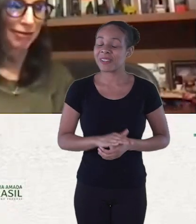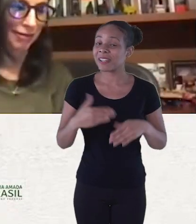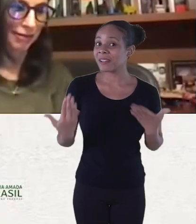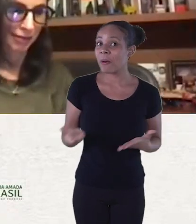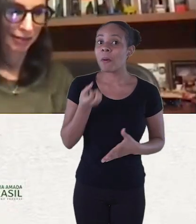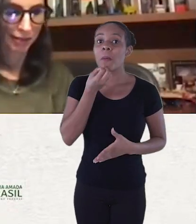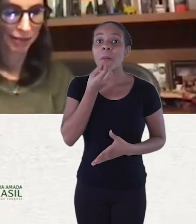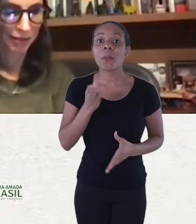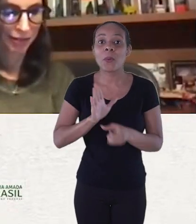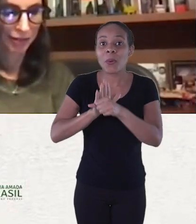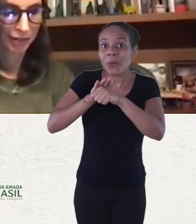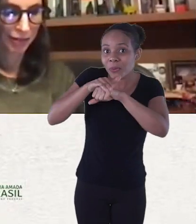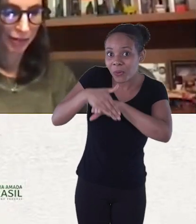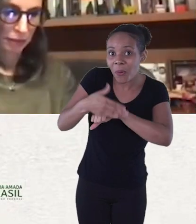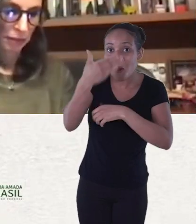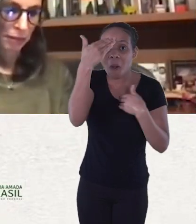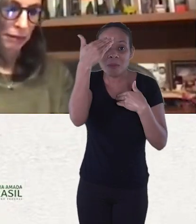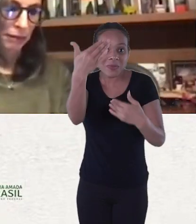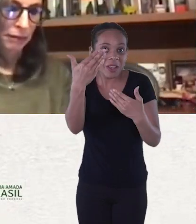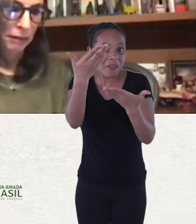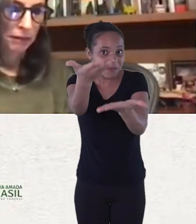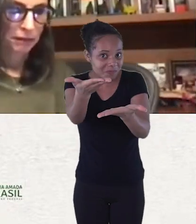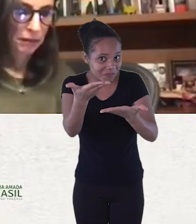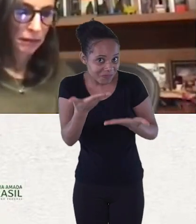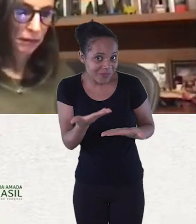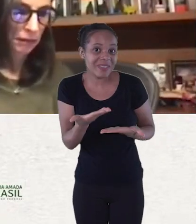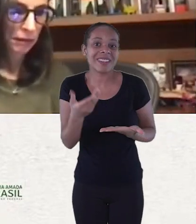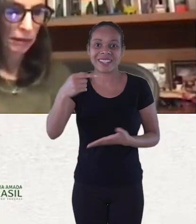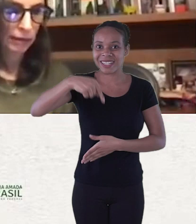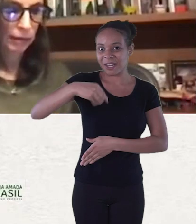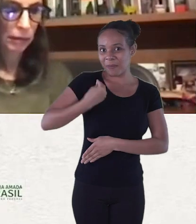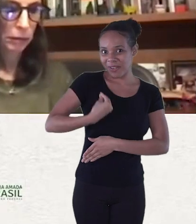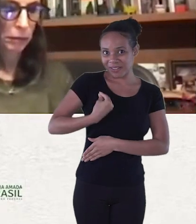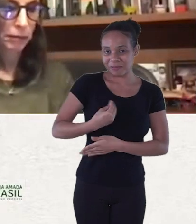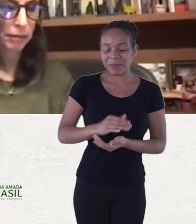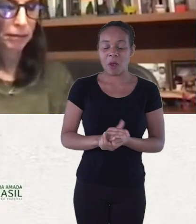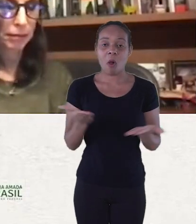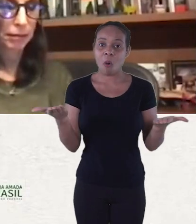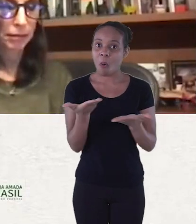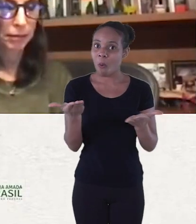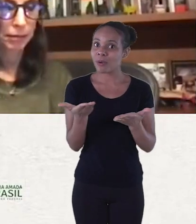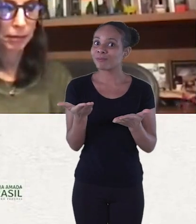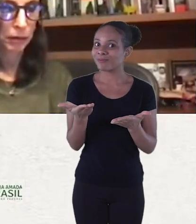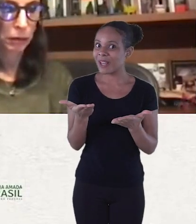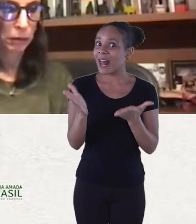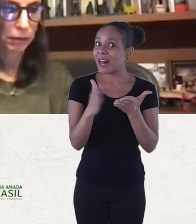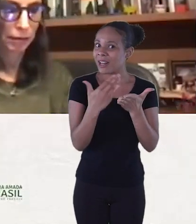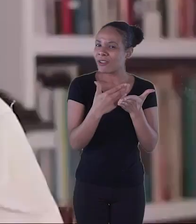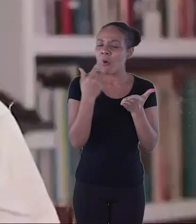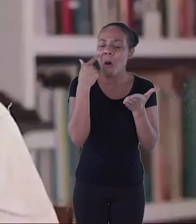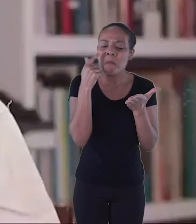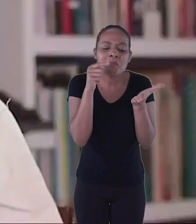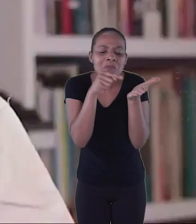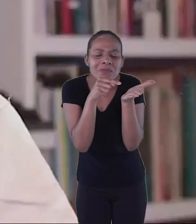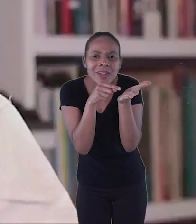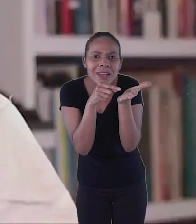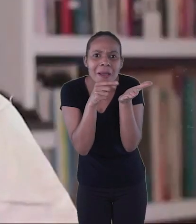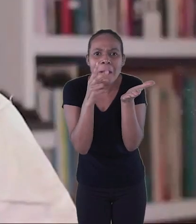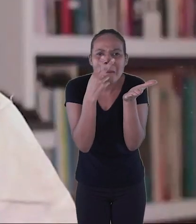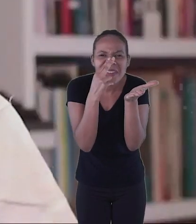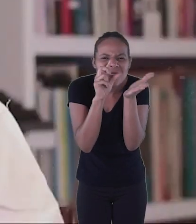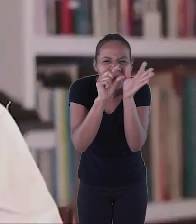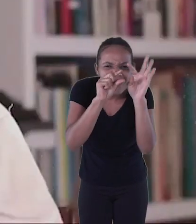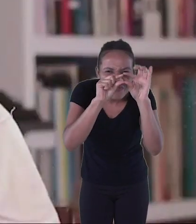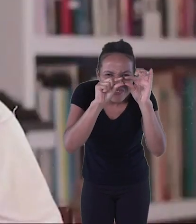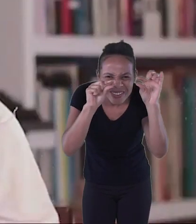noite, obrigado pela presença. Hoje, o nosso tema é este volume fininho, que, como diz Fernando Sabino, para em